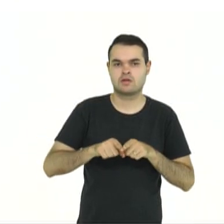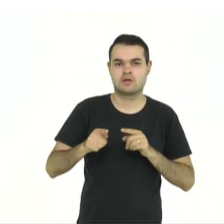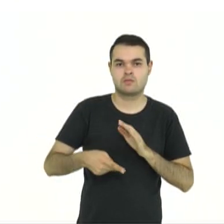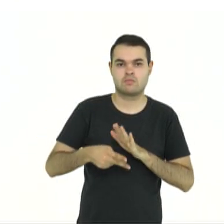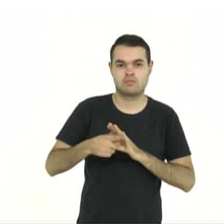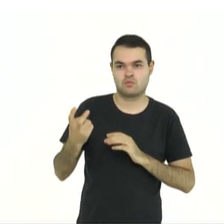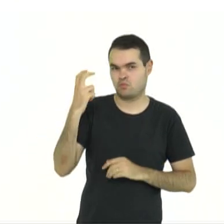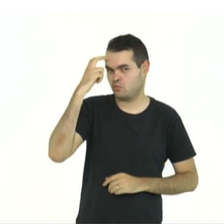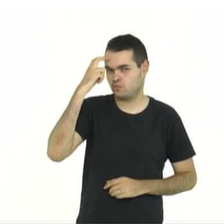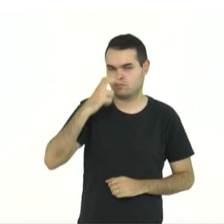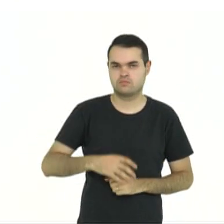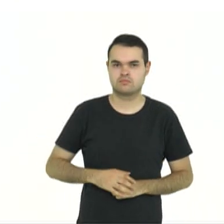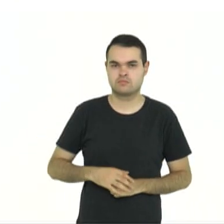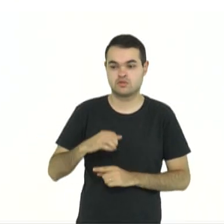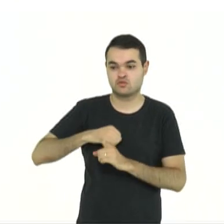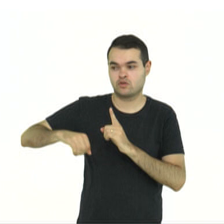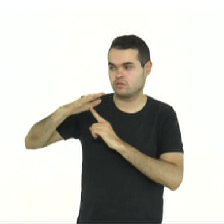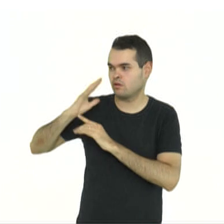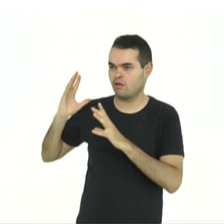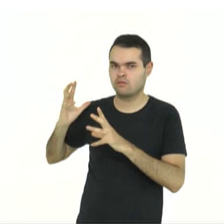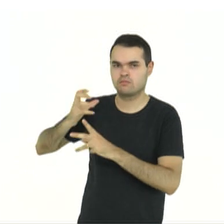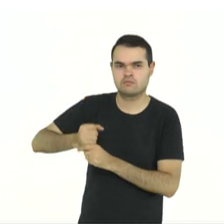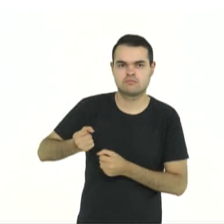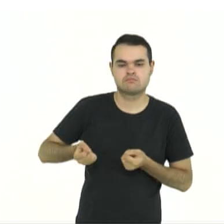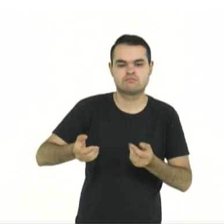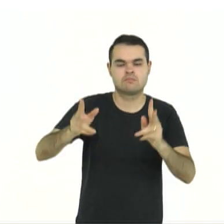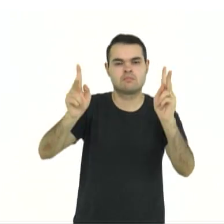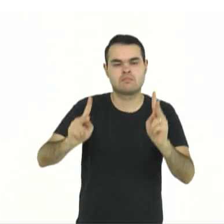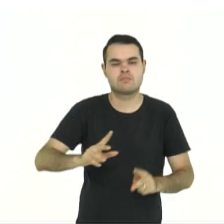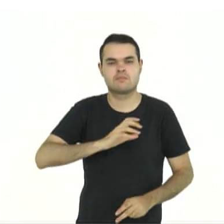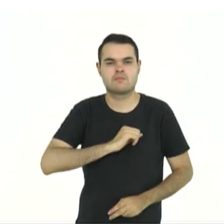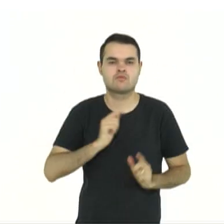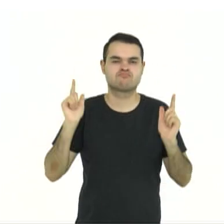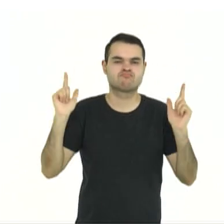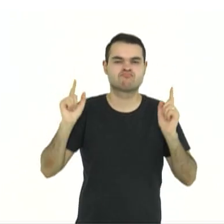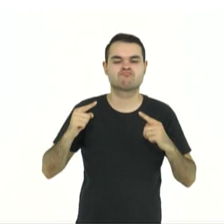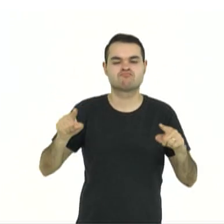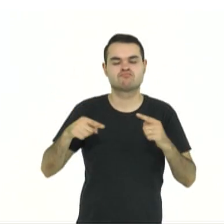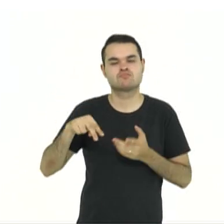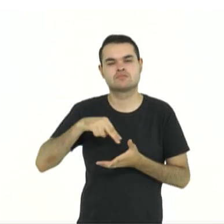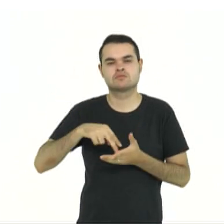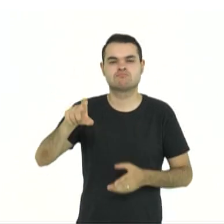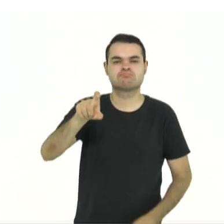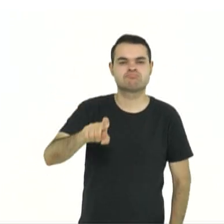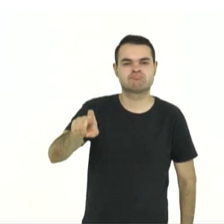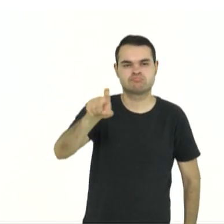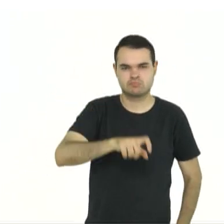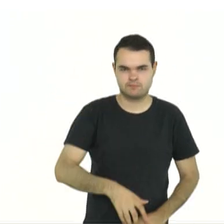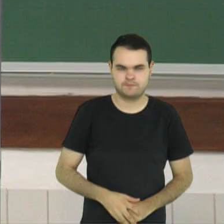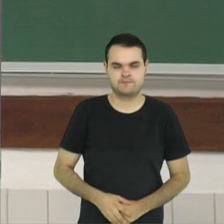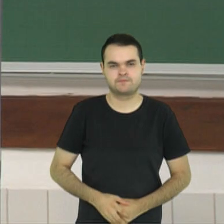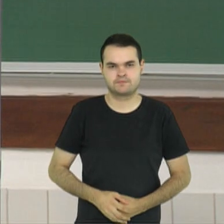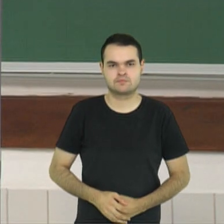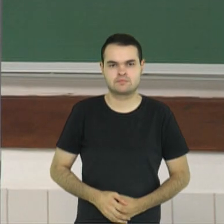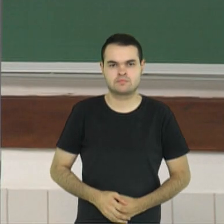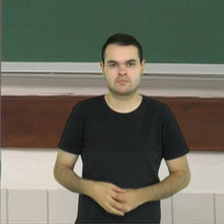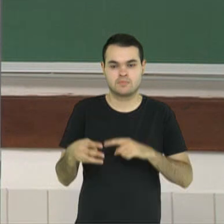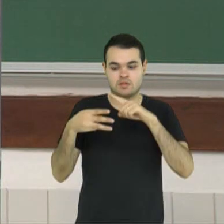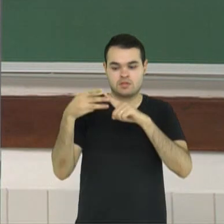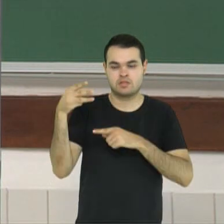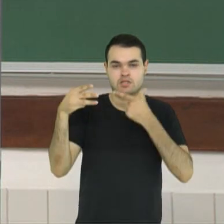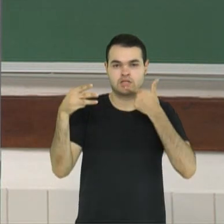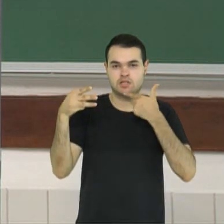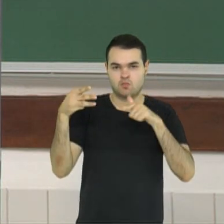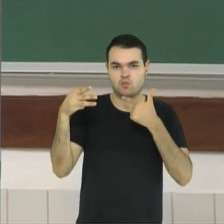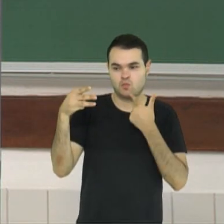cultura. Um resgate social que promove a paz, amor, união e diversão por meio da música, dança e grafite. Três